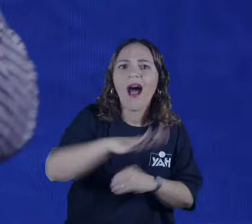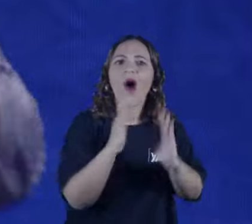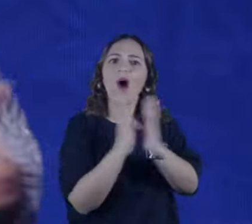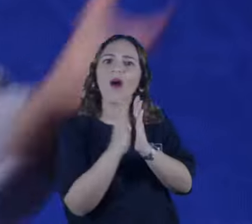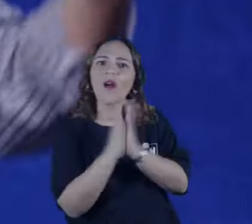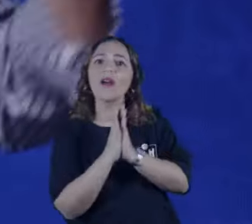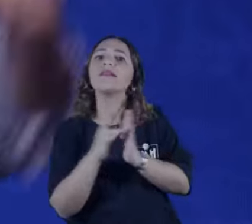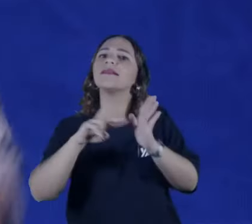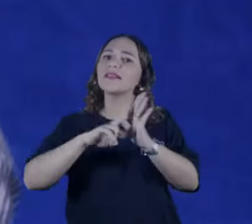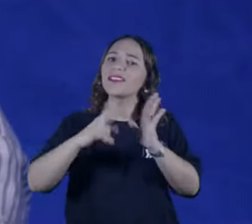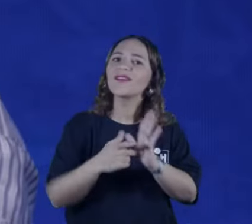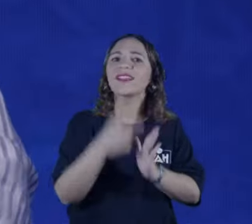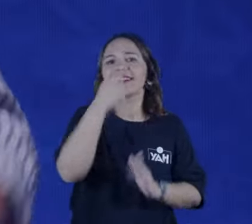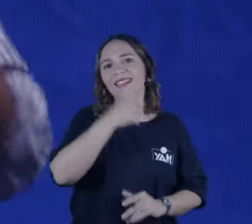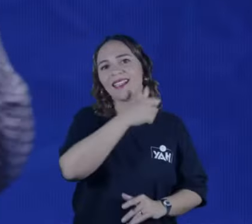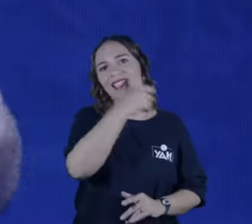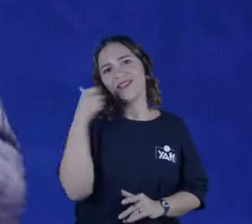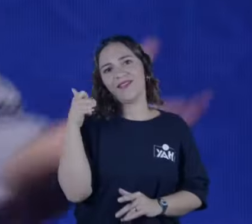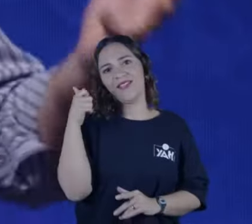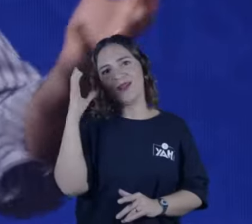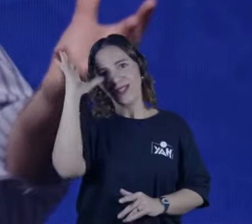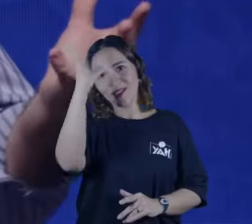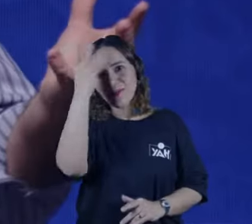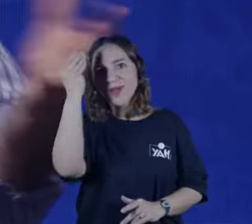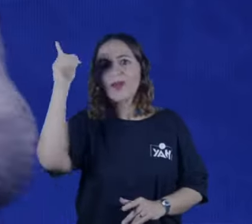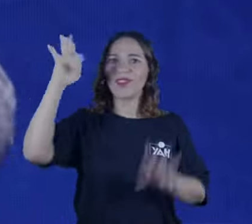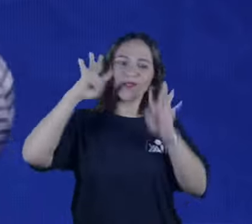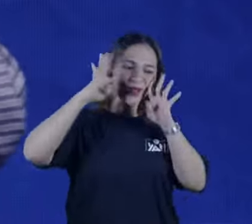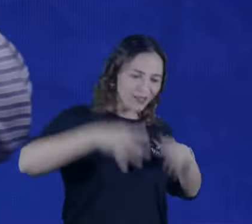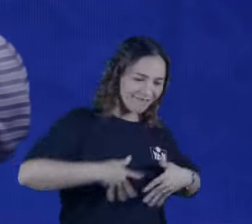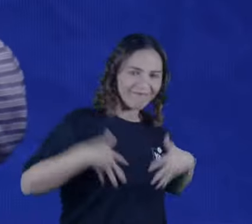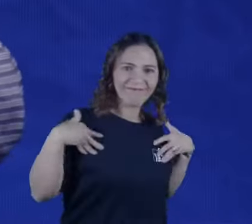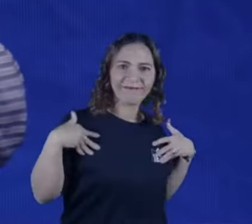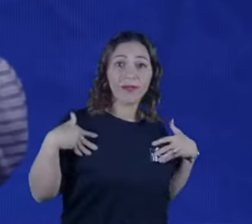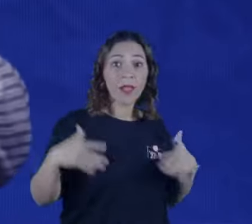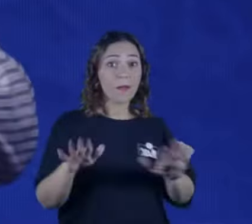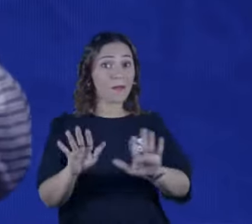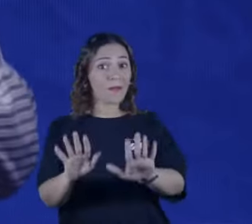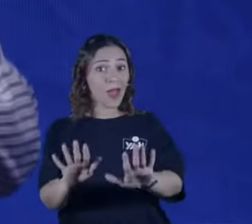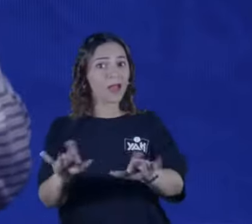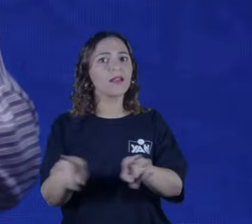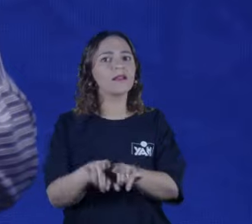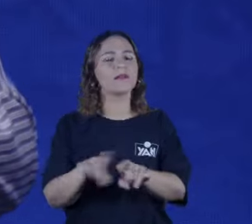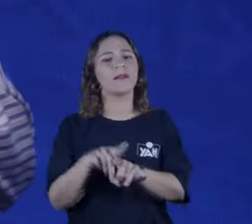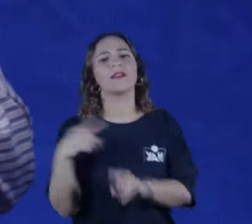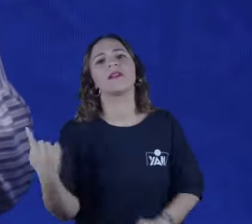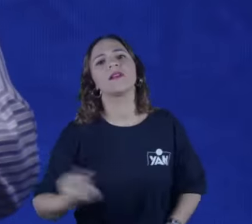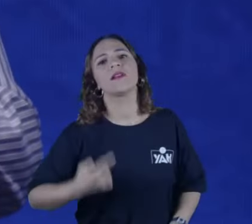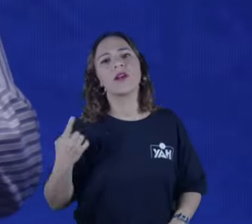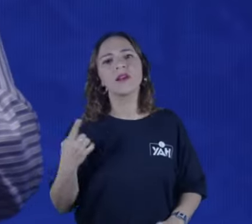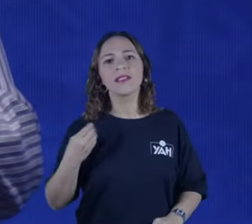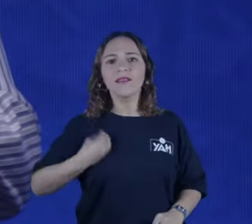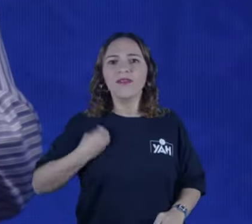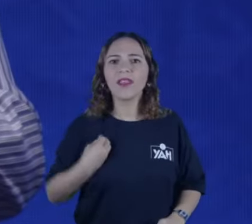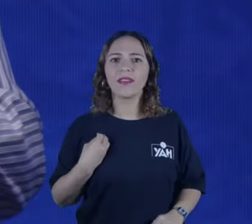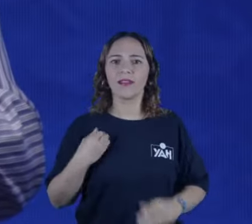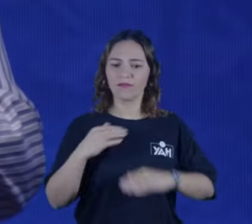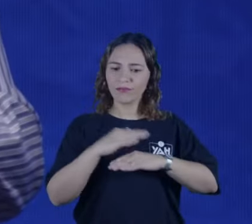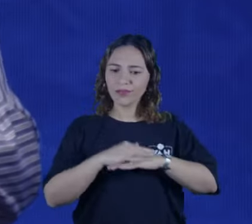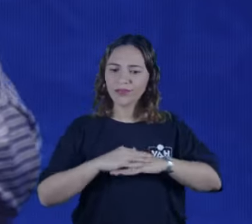a Deus sacrifícios espirituais agradáveis. Amém ou não? Mas nós também vamos sendo